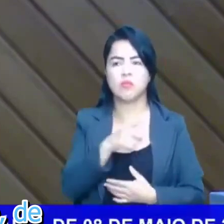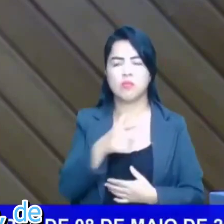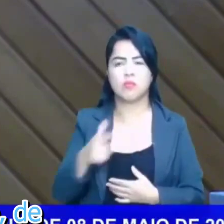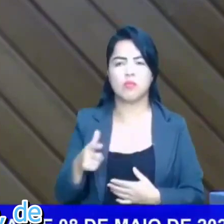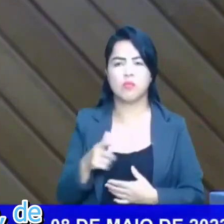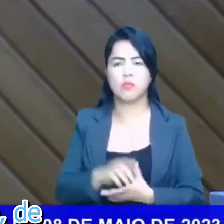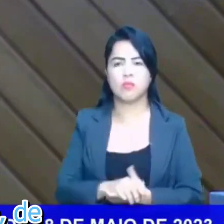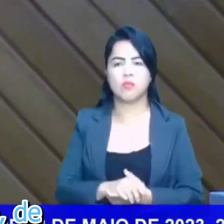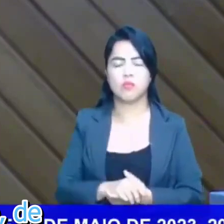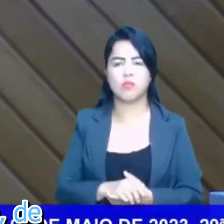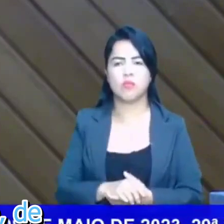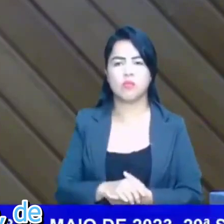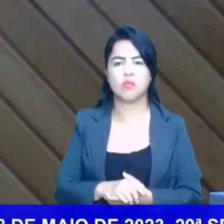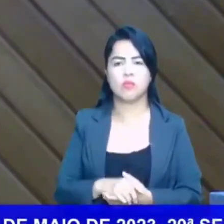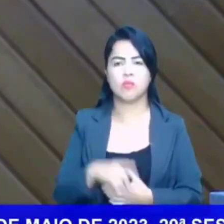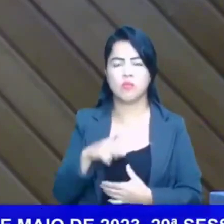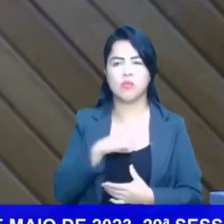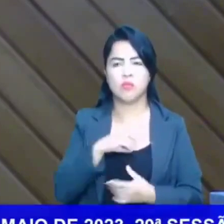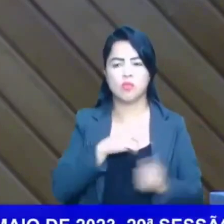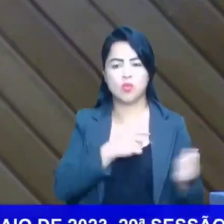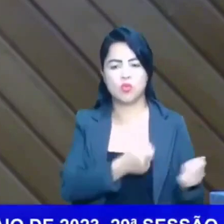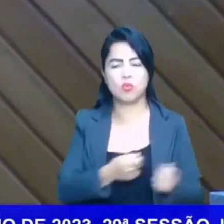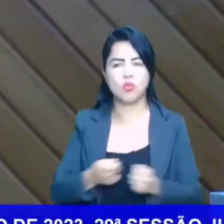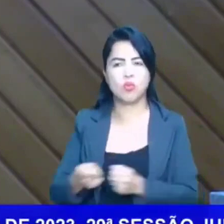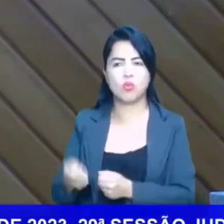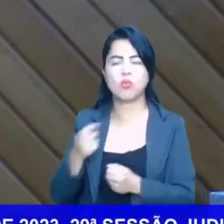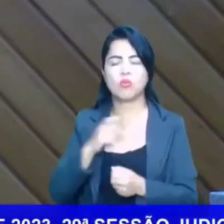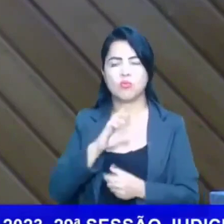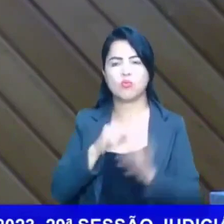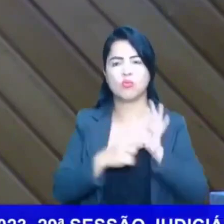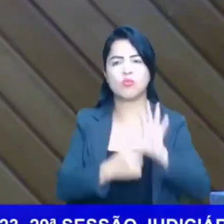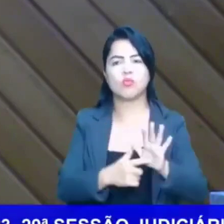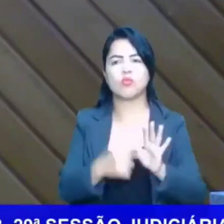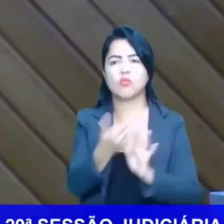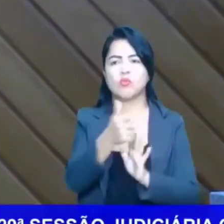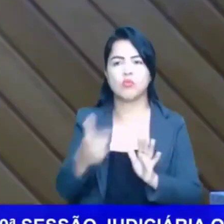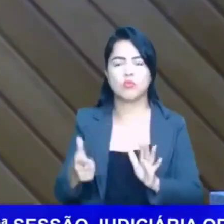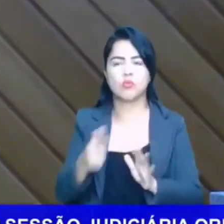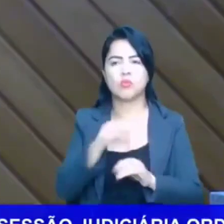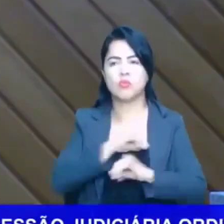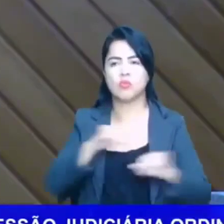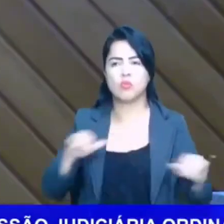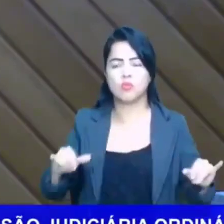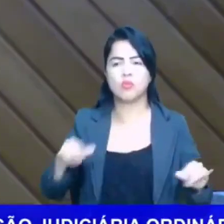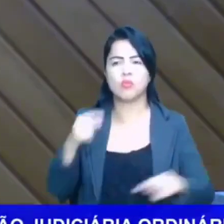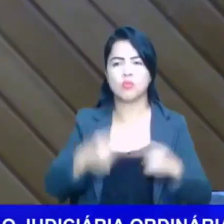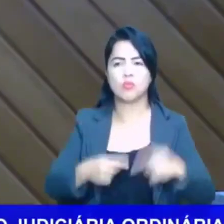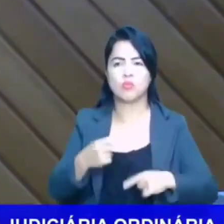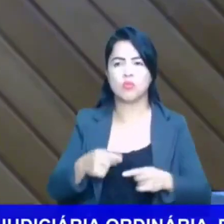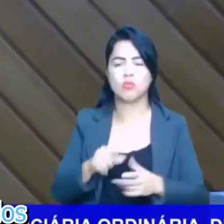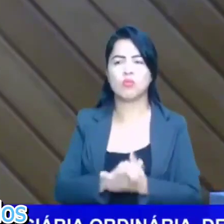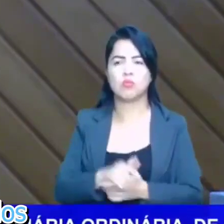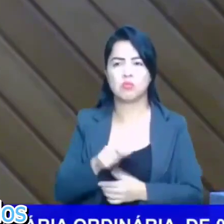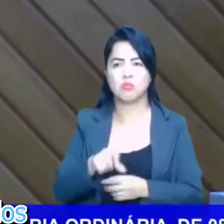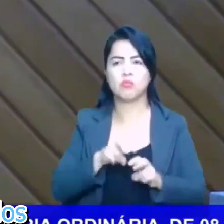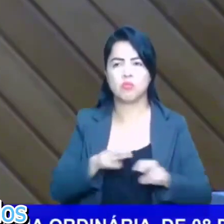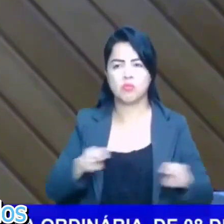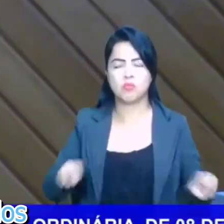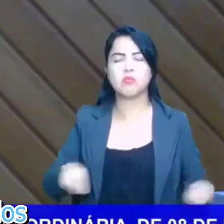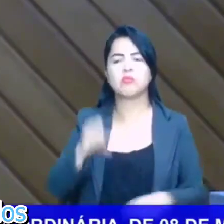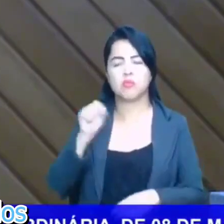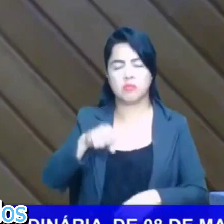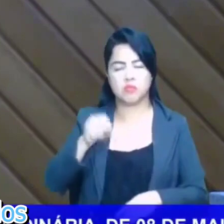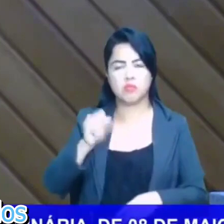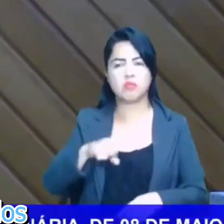desconstituir o trânsito em julgado, de mostrar que realmente não houve essa propaganda, quando esse tribunal sedimentou que